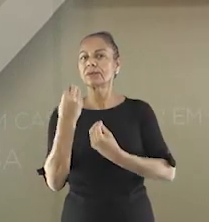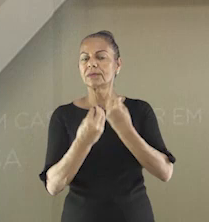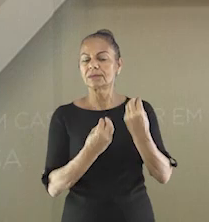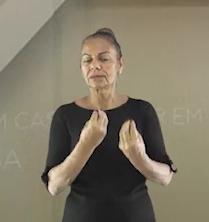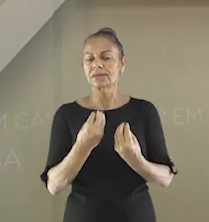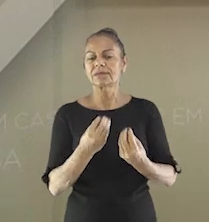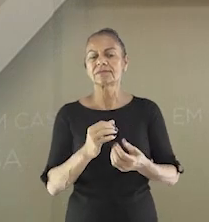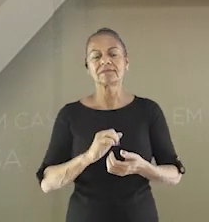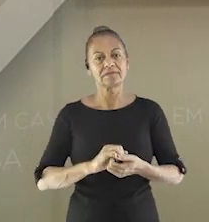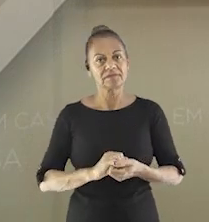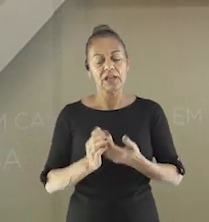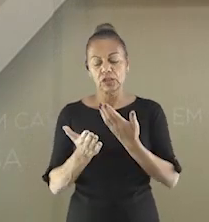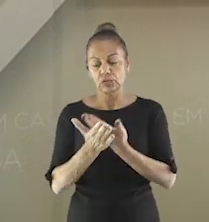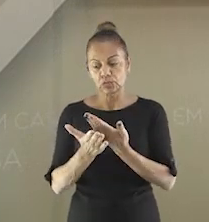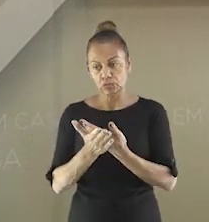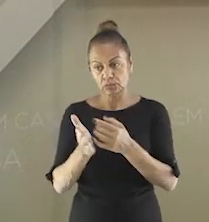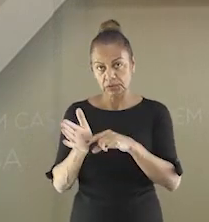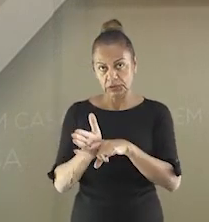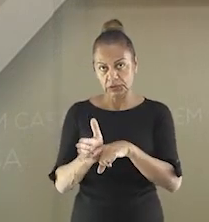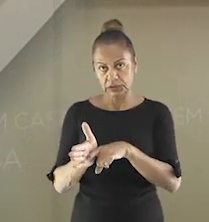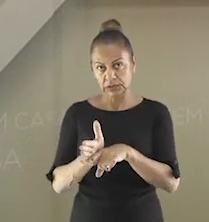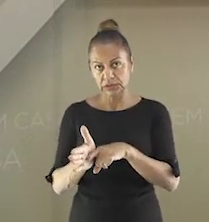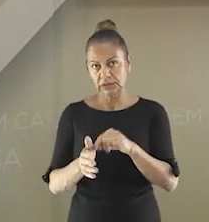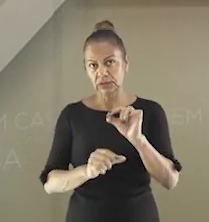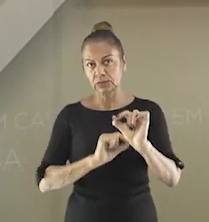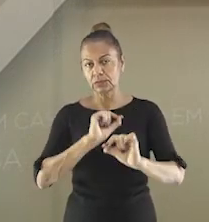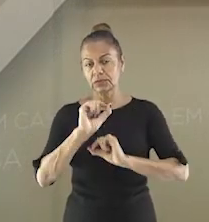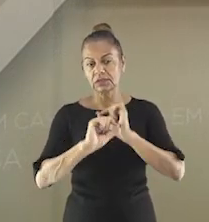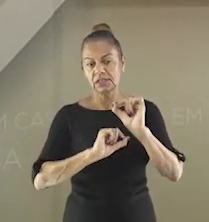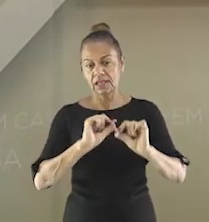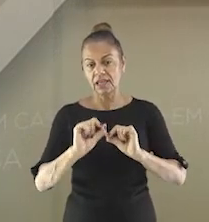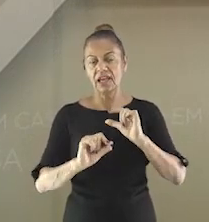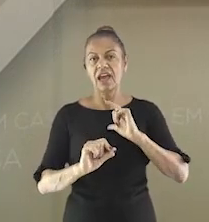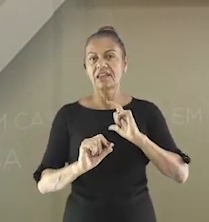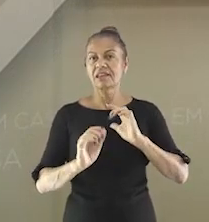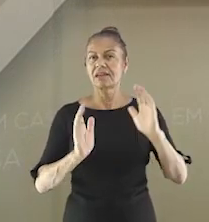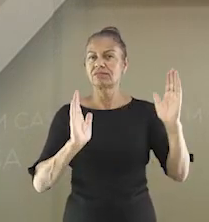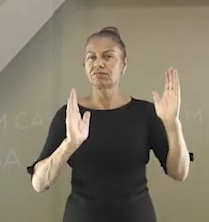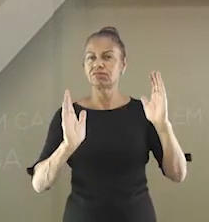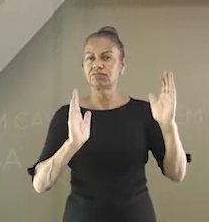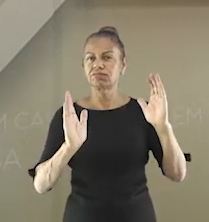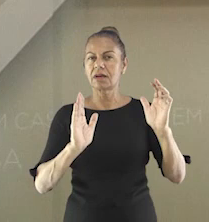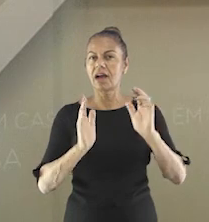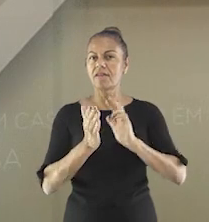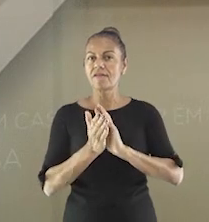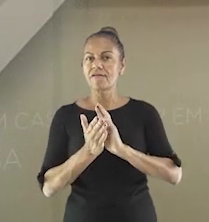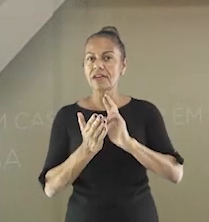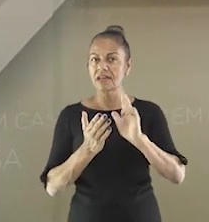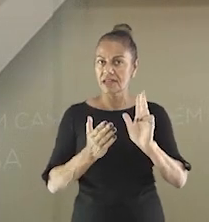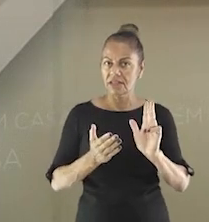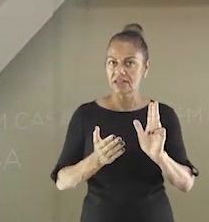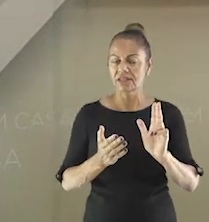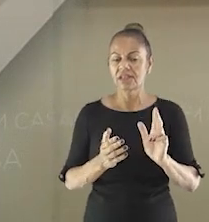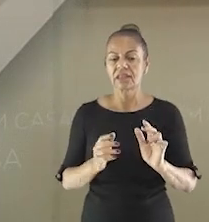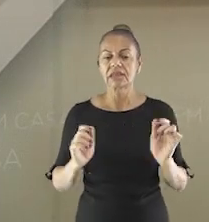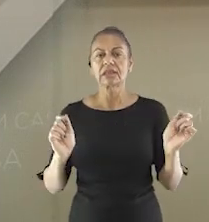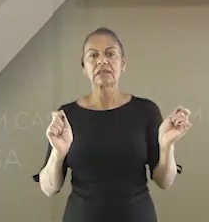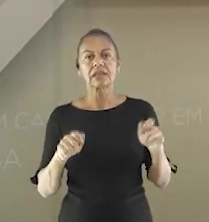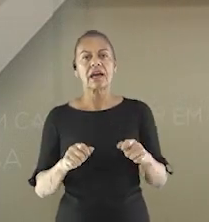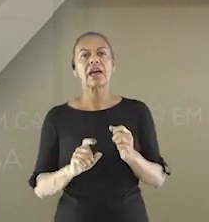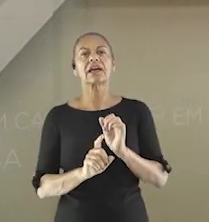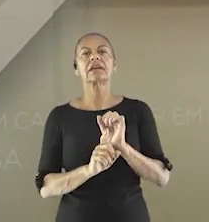Bom, estudos indicam que houve diferentes causas para as diferentes eras do gelo, tá? Pode ser a redução dos